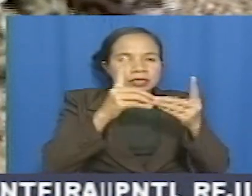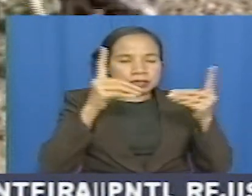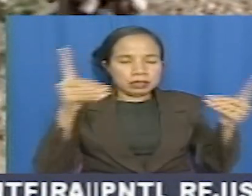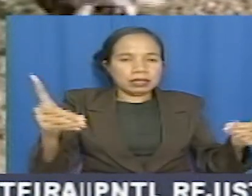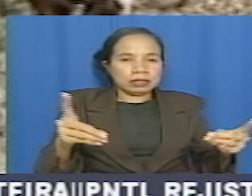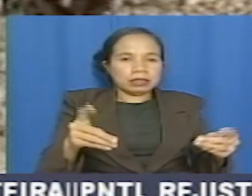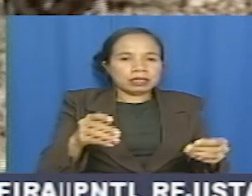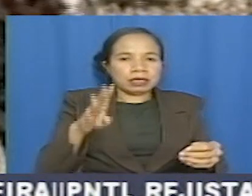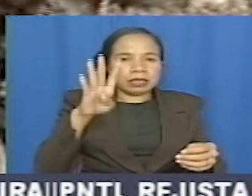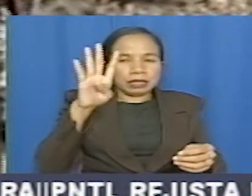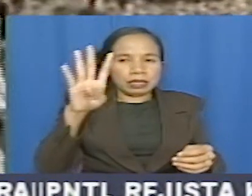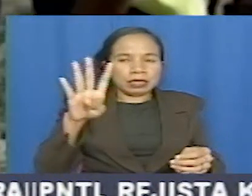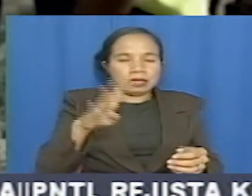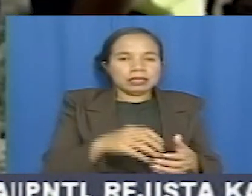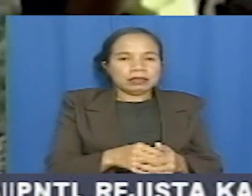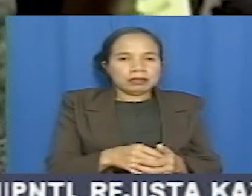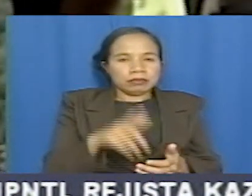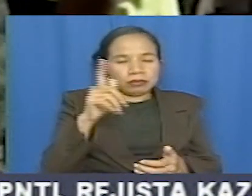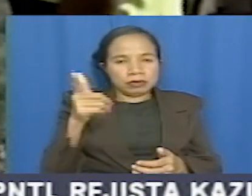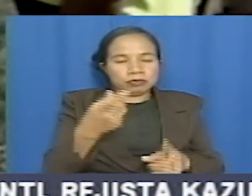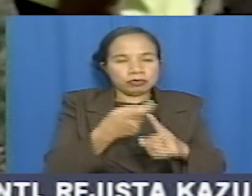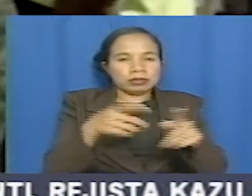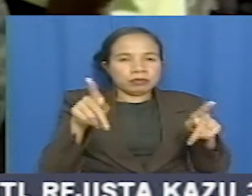kilometro ha to o ruanulu ho si posto